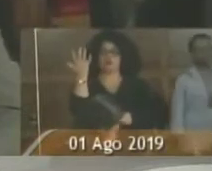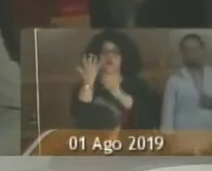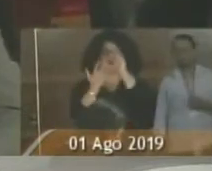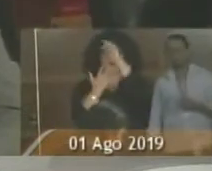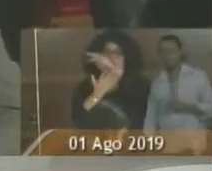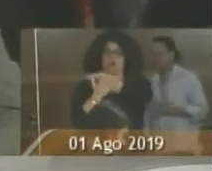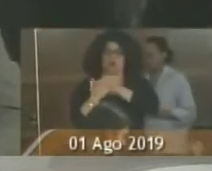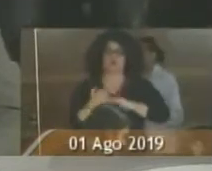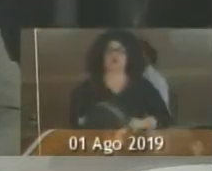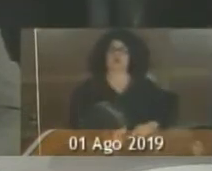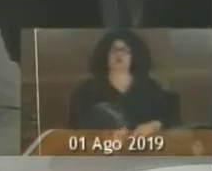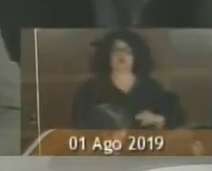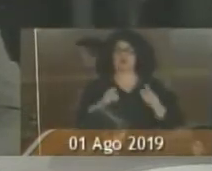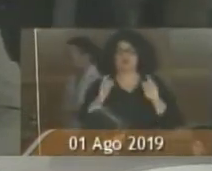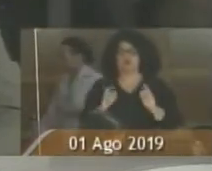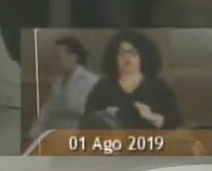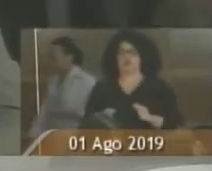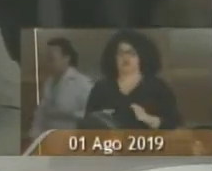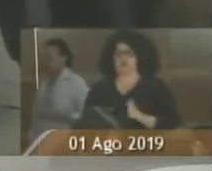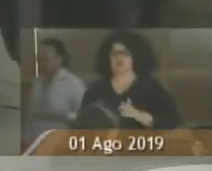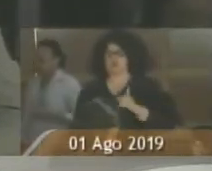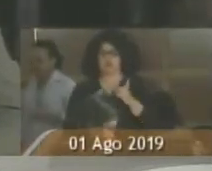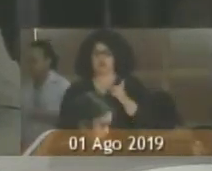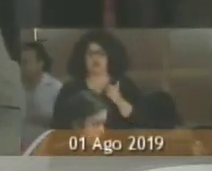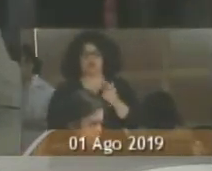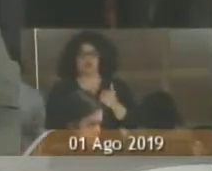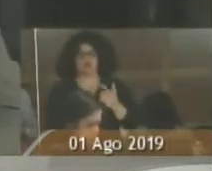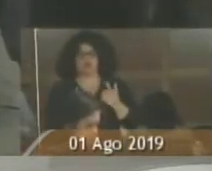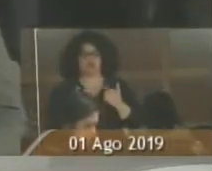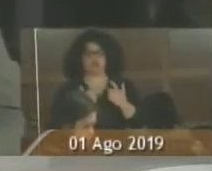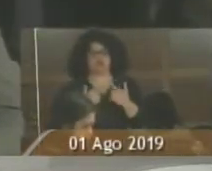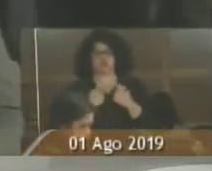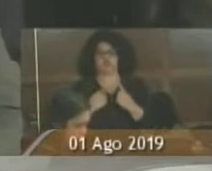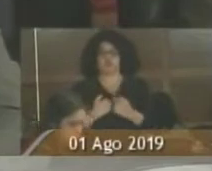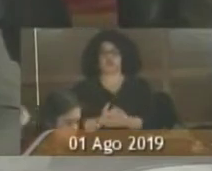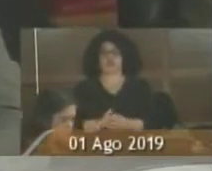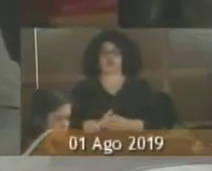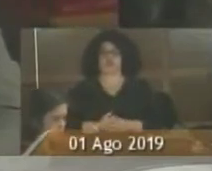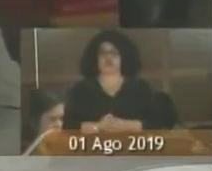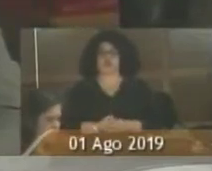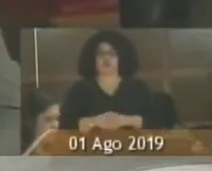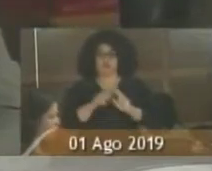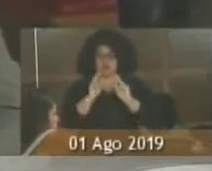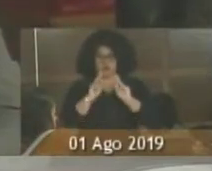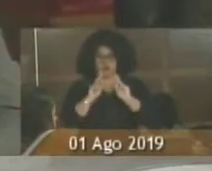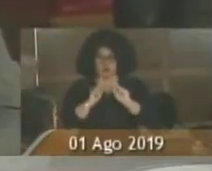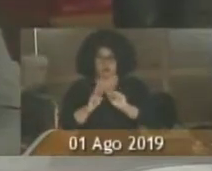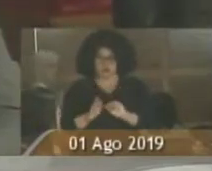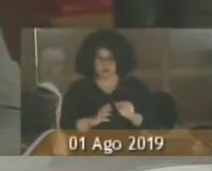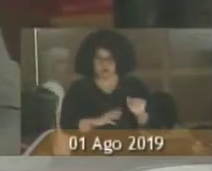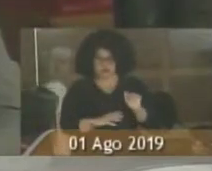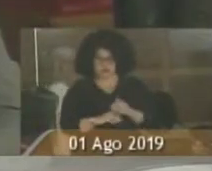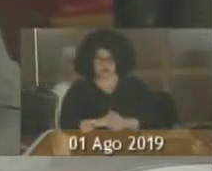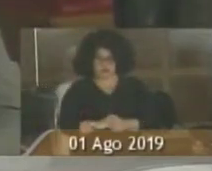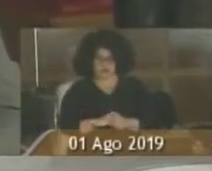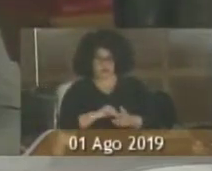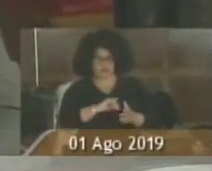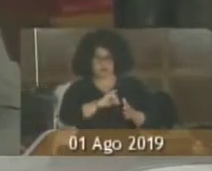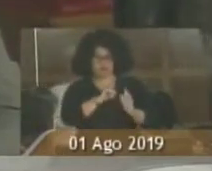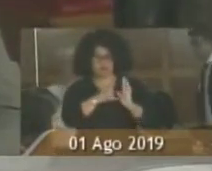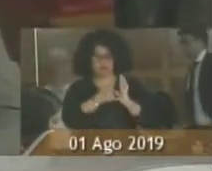Haroldo Fernandes Duarte, a BR-101, ao lado da escadinha em frente ao batalhão da Polícia Militar no Parque Mambucaba.